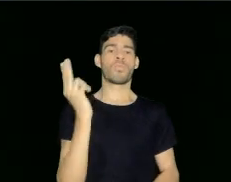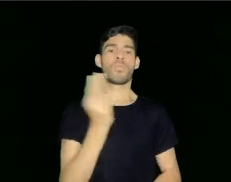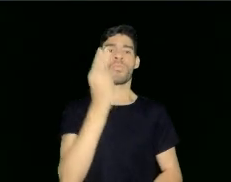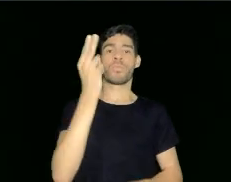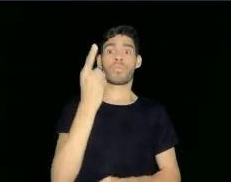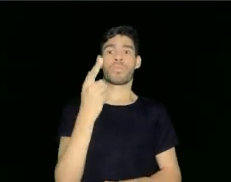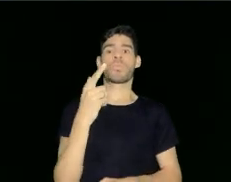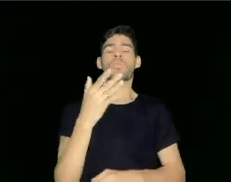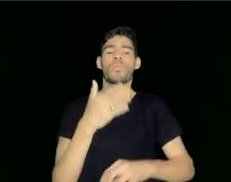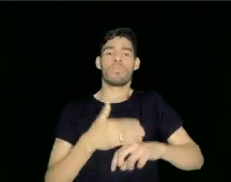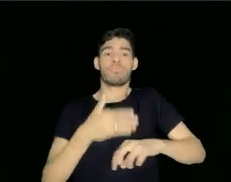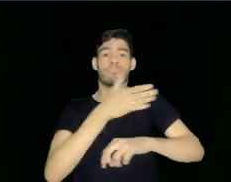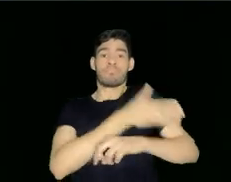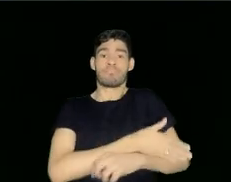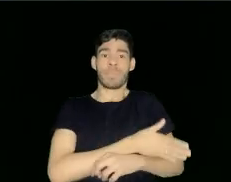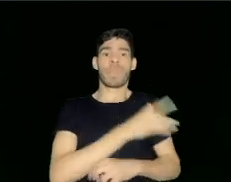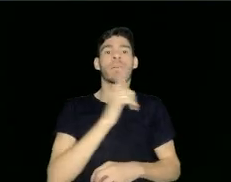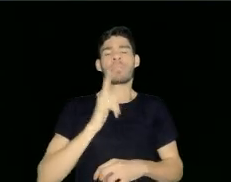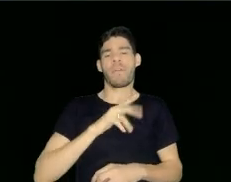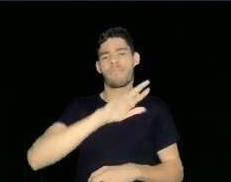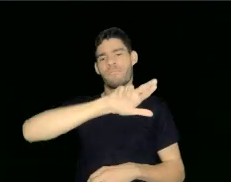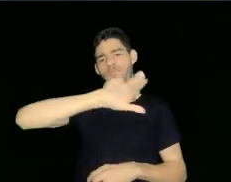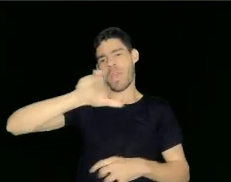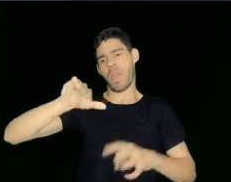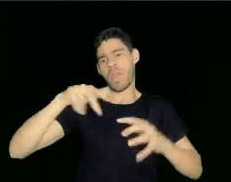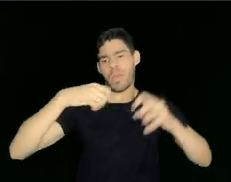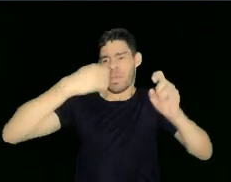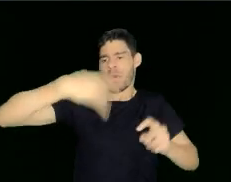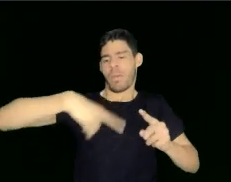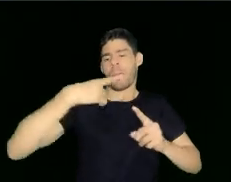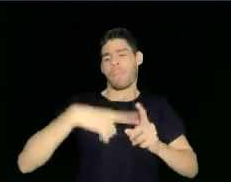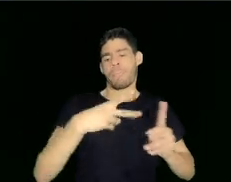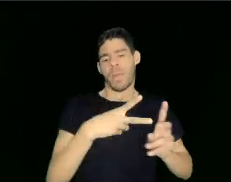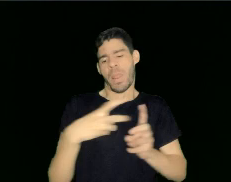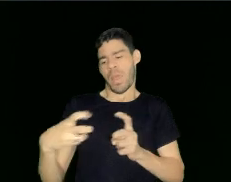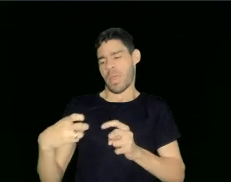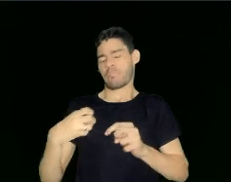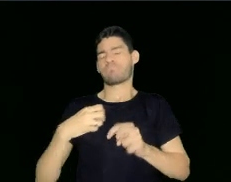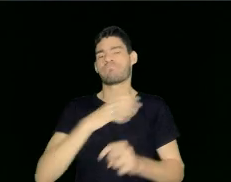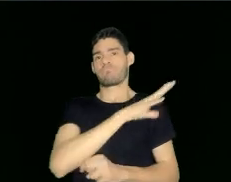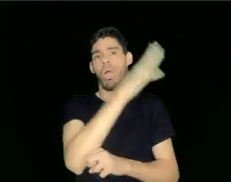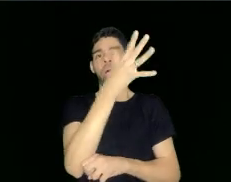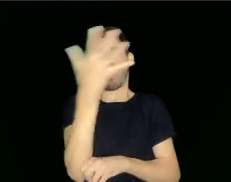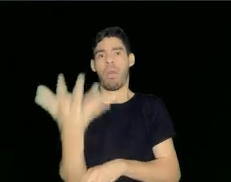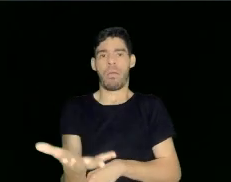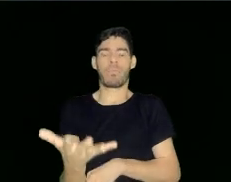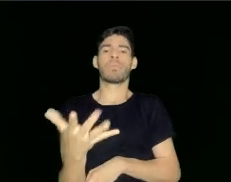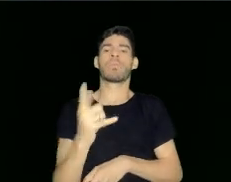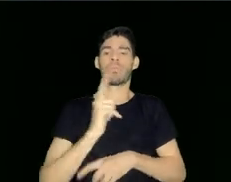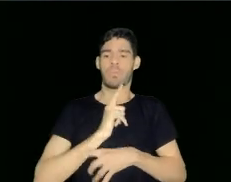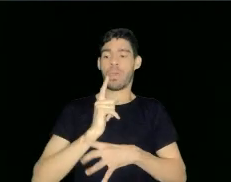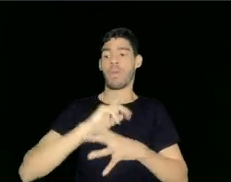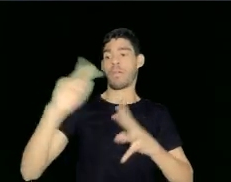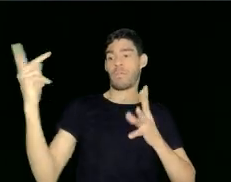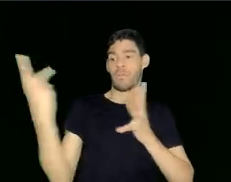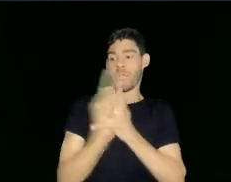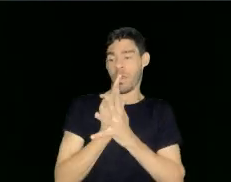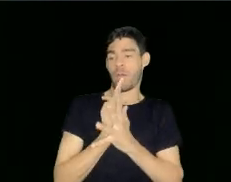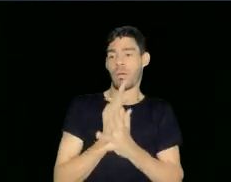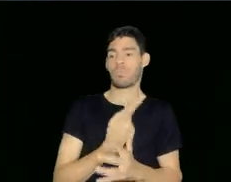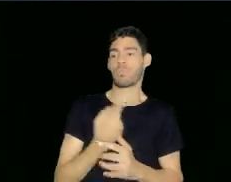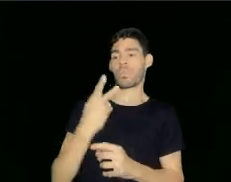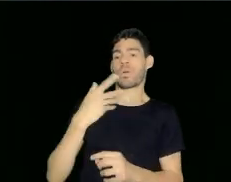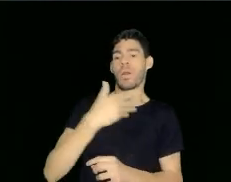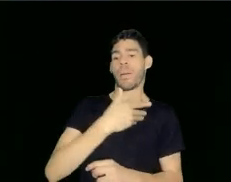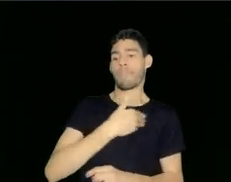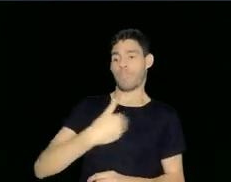feito deferiu a tutela de urgência antecipada, dentre vários argumentos, porque a exploração e a devastação da